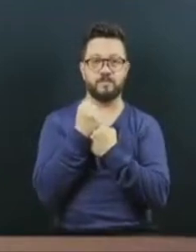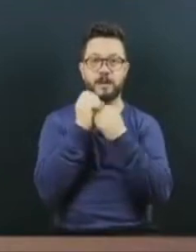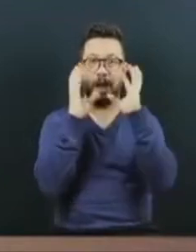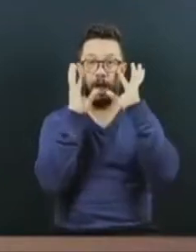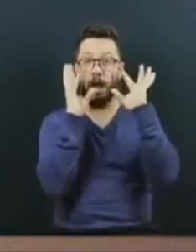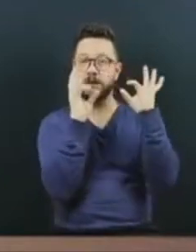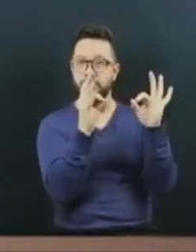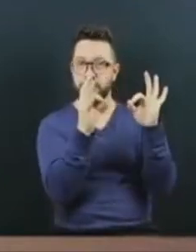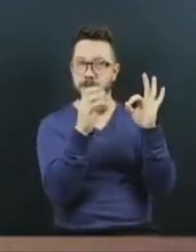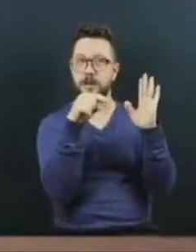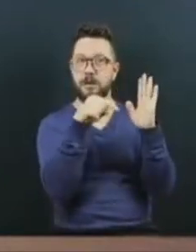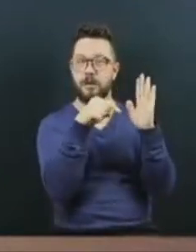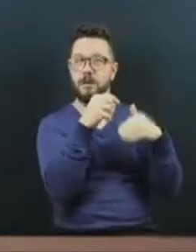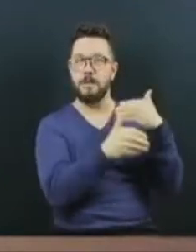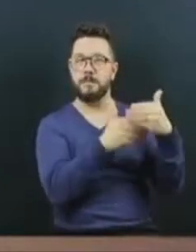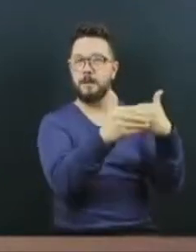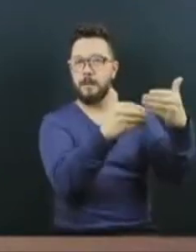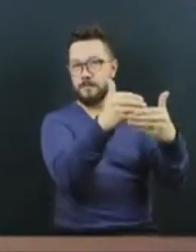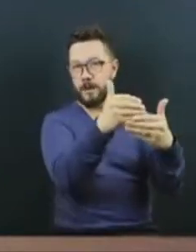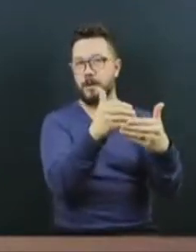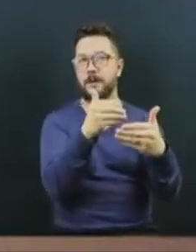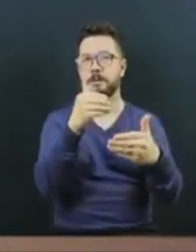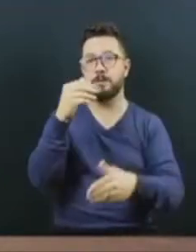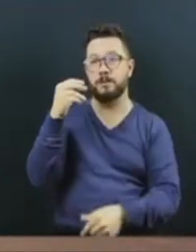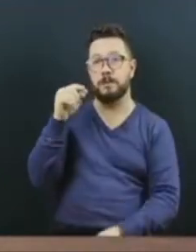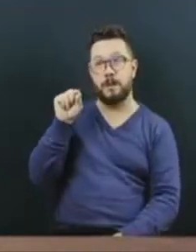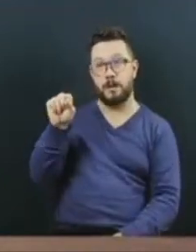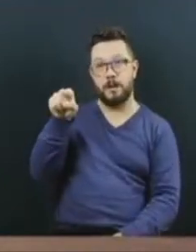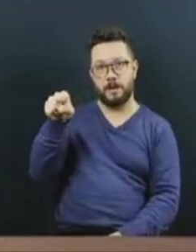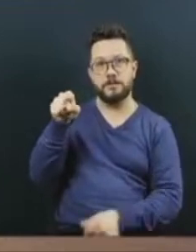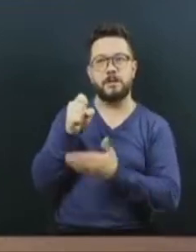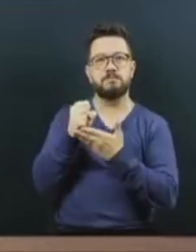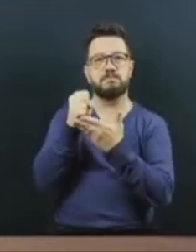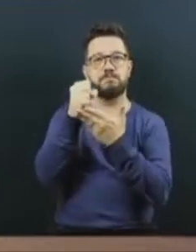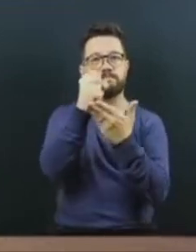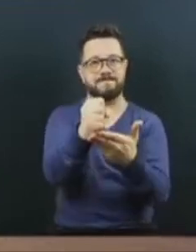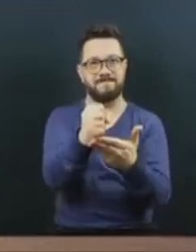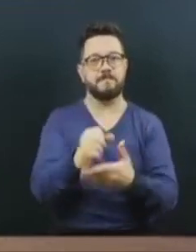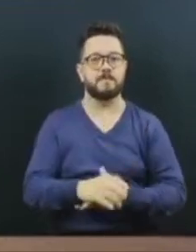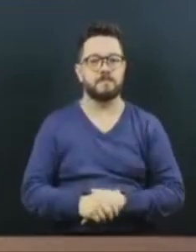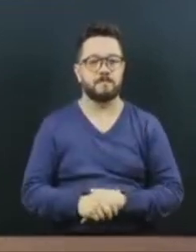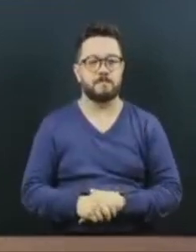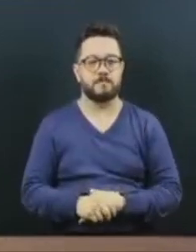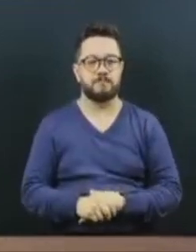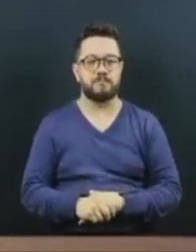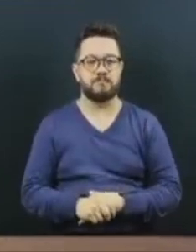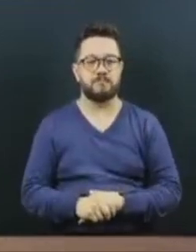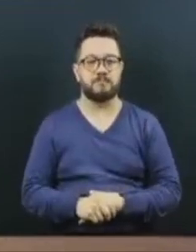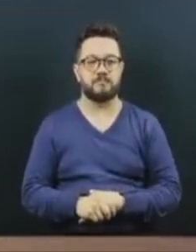atualização dos procedimentos dessa creden credencial Lembrando que tratar